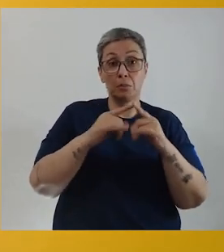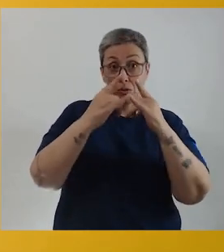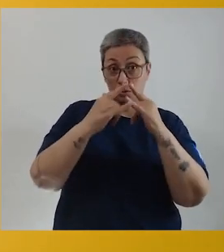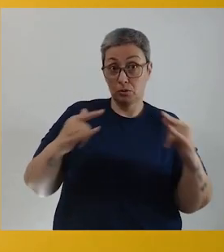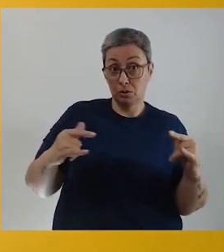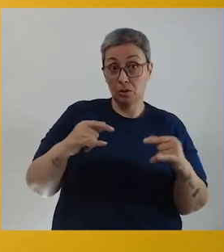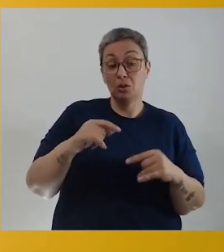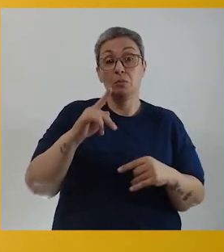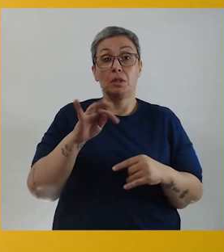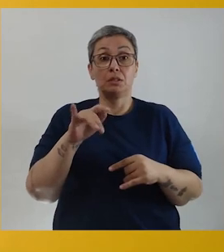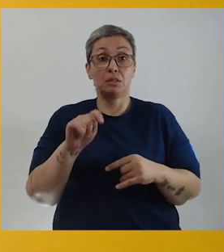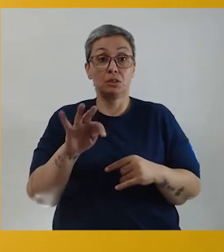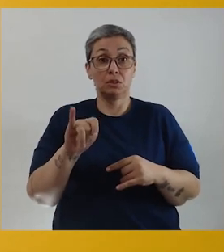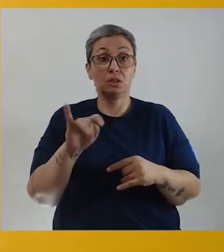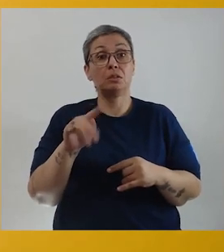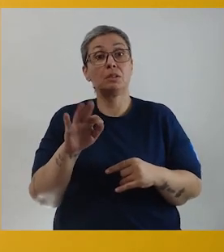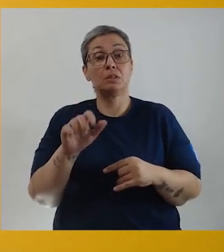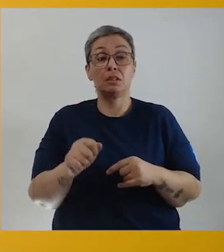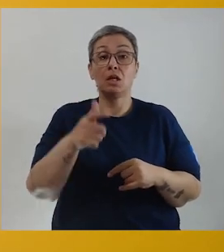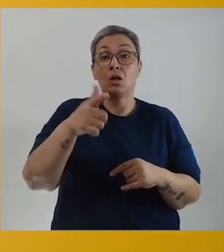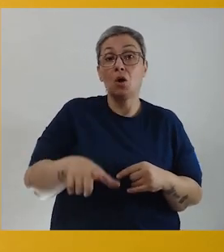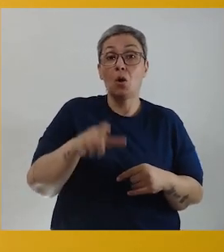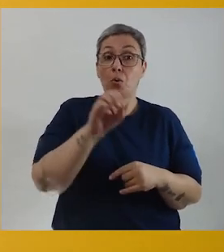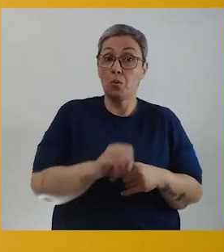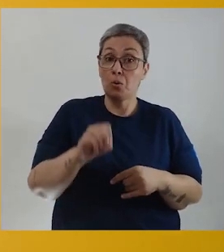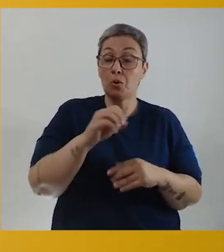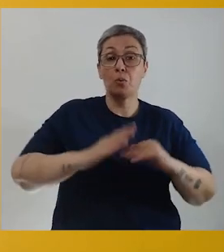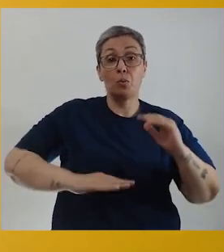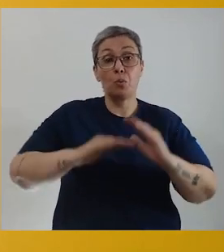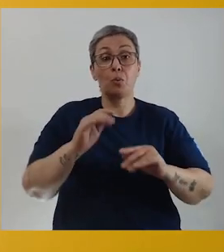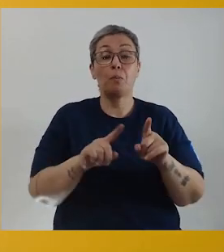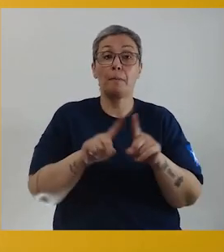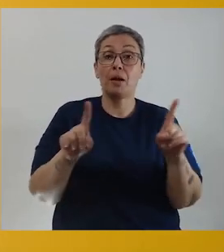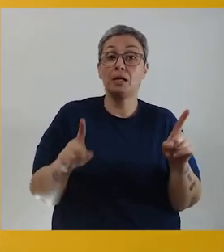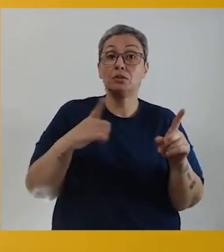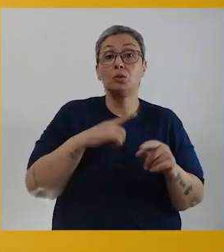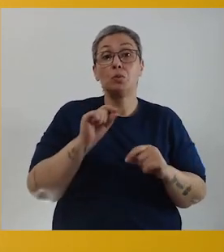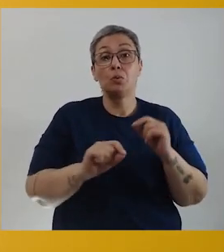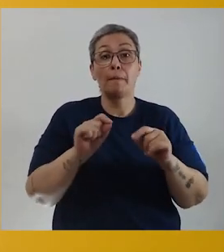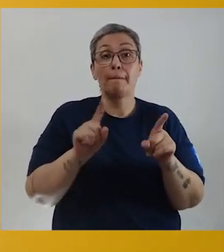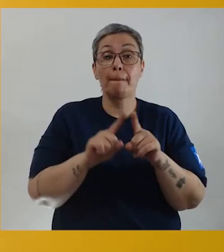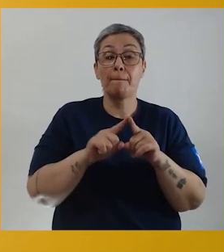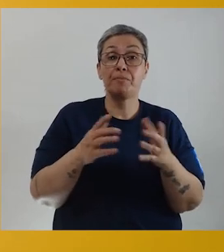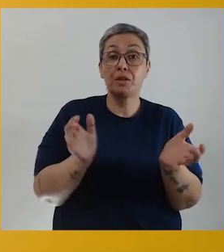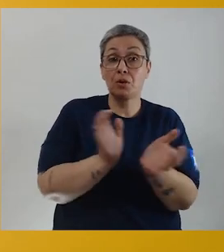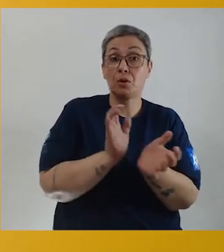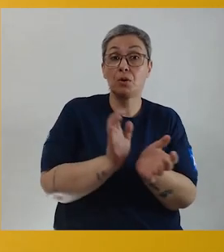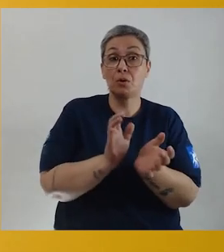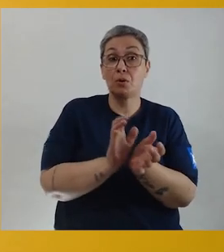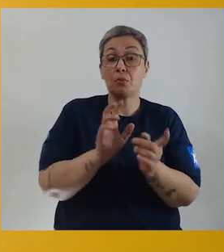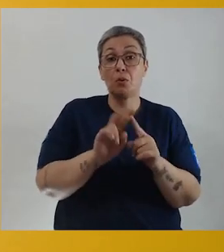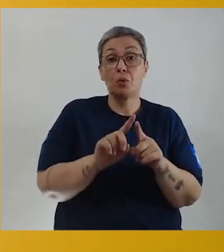Patati Patatá. Agora, no mês de outubro, nós repetimos esta ação, mas no caso ao público